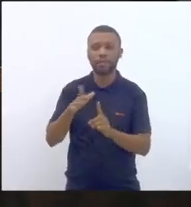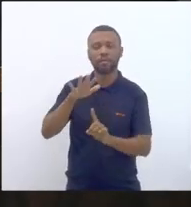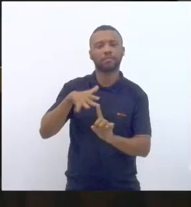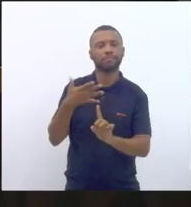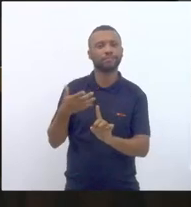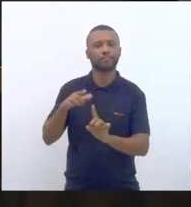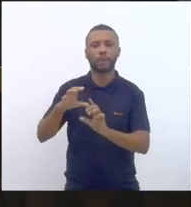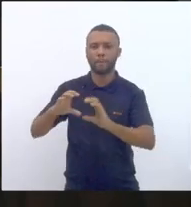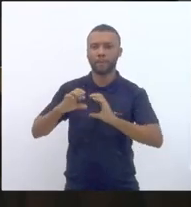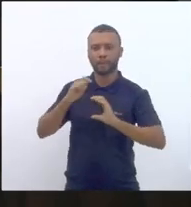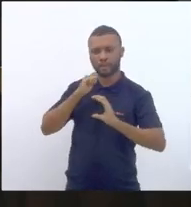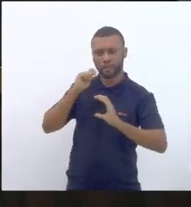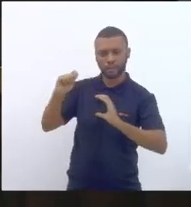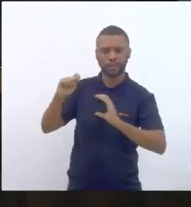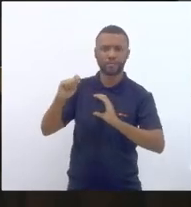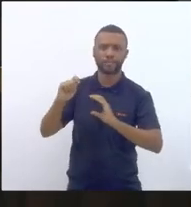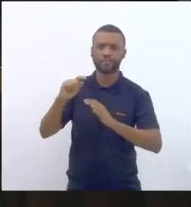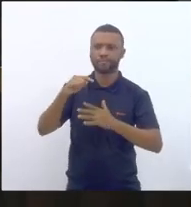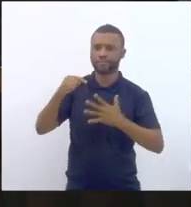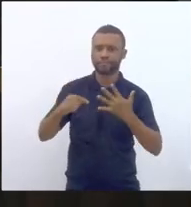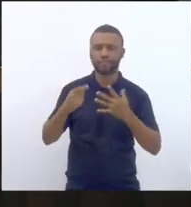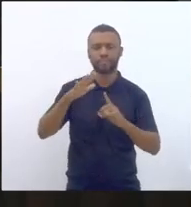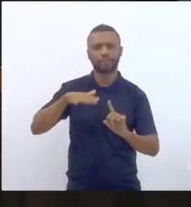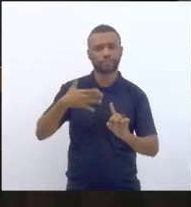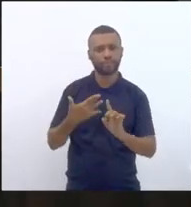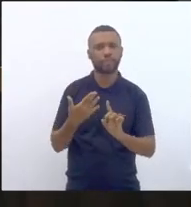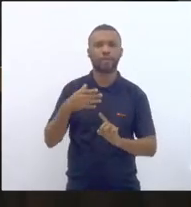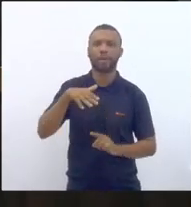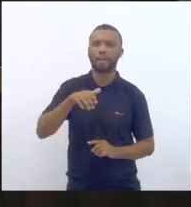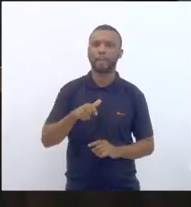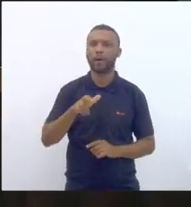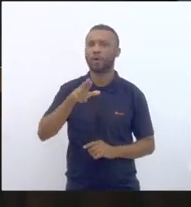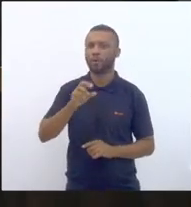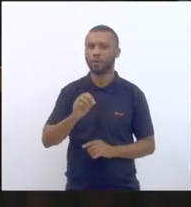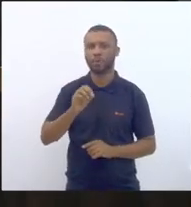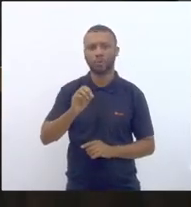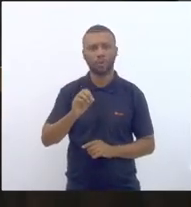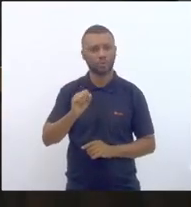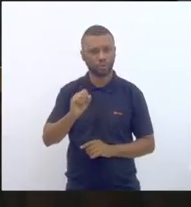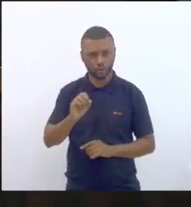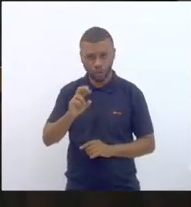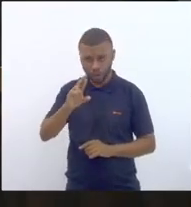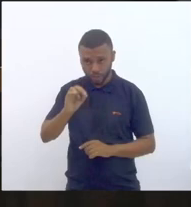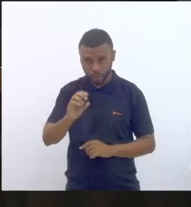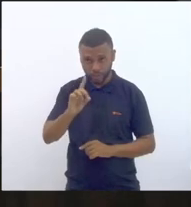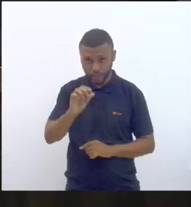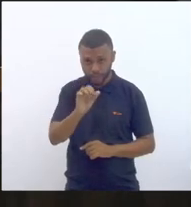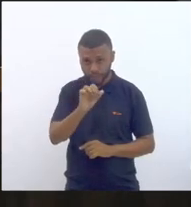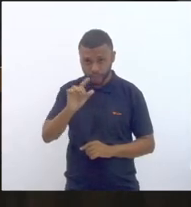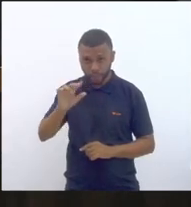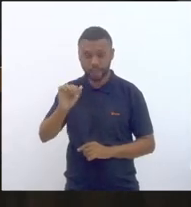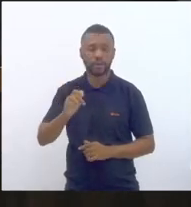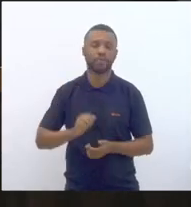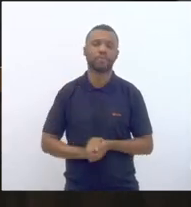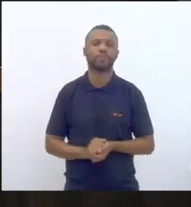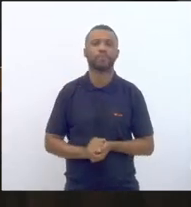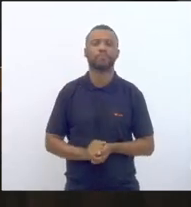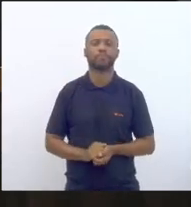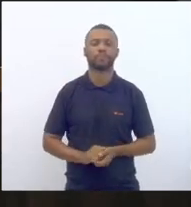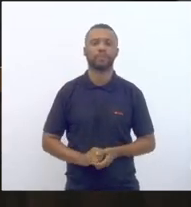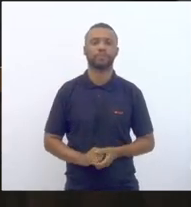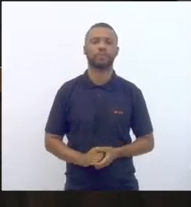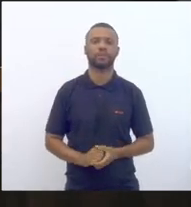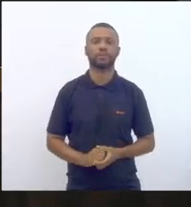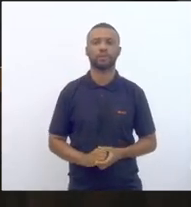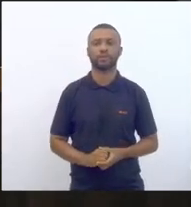medalha Tiradentes e o respectivo diploma ao senhor Mauro Osório da Silva. Parecida da Comissão de Normas Internas e Proporções Externas, favorável, relator deputado